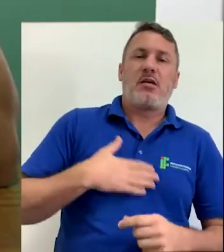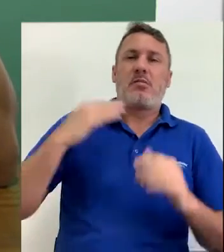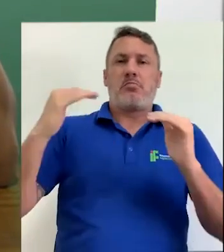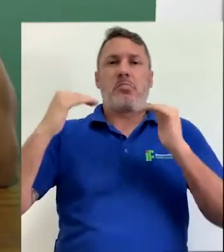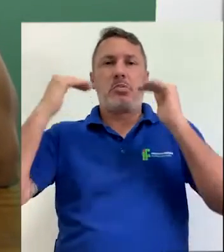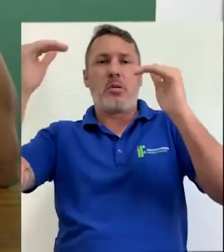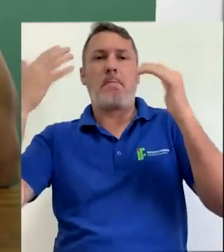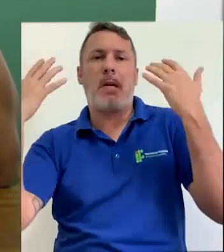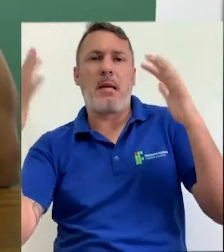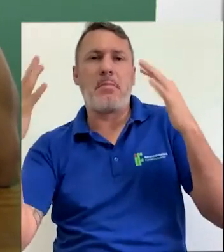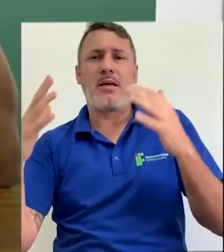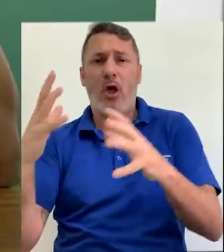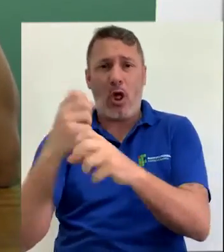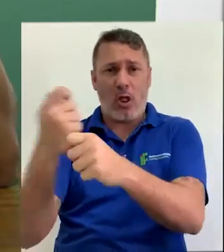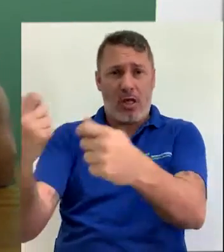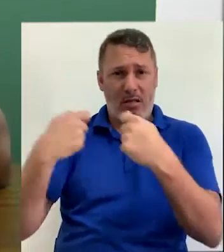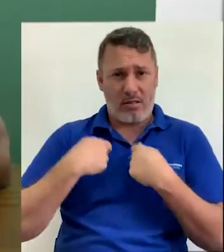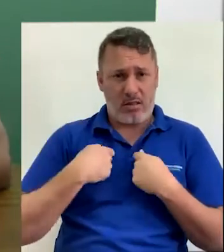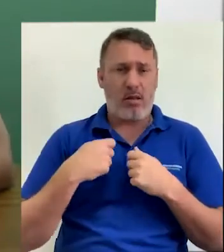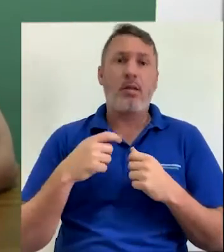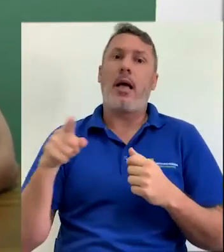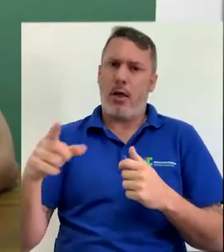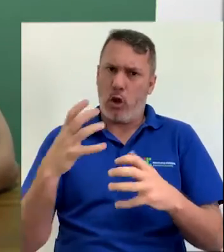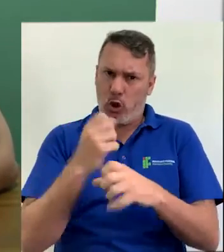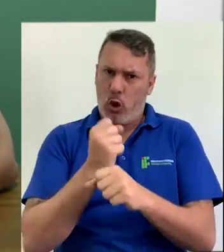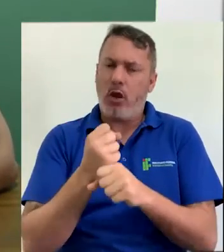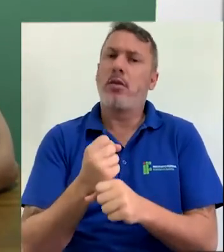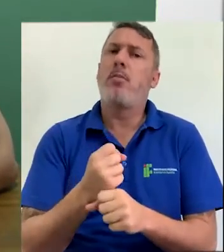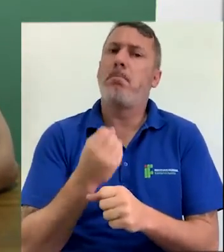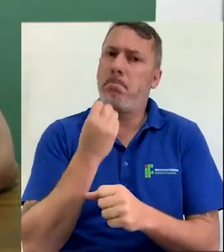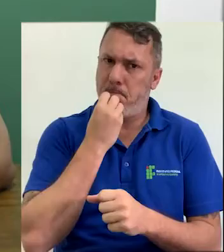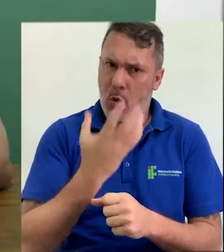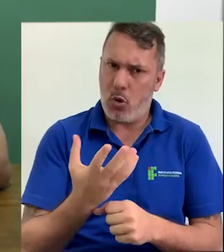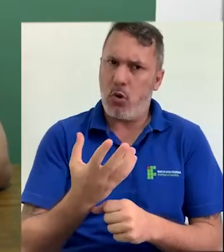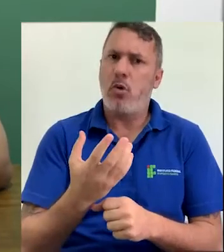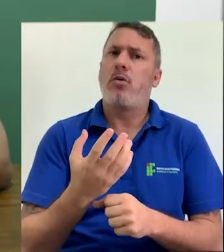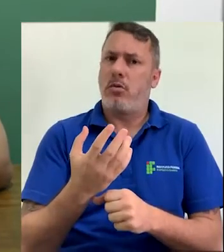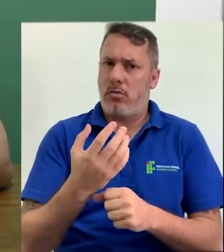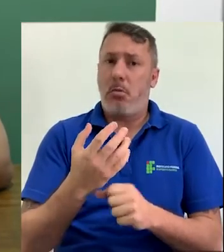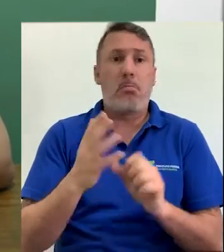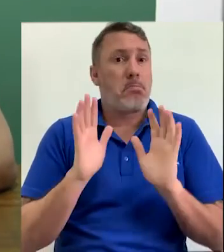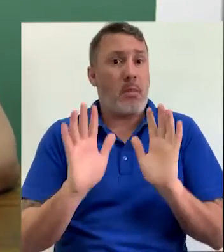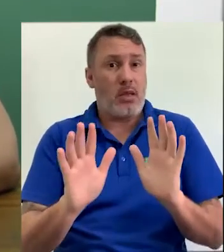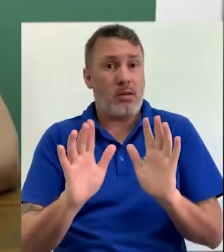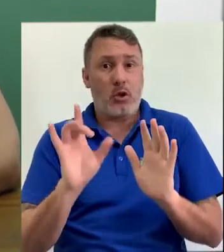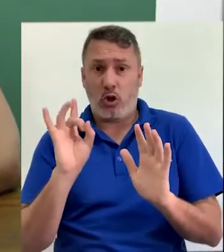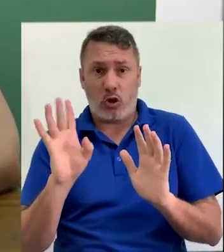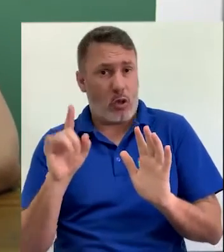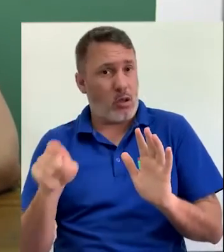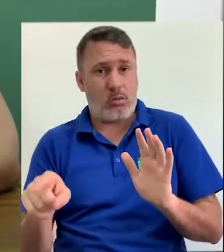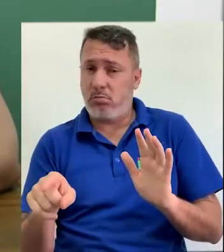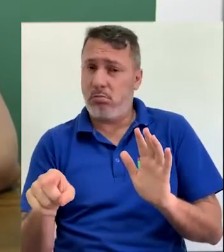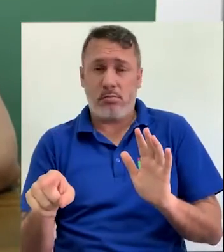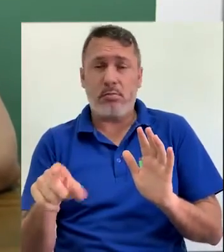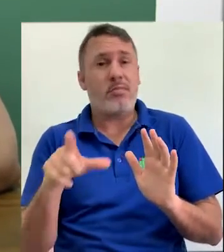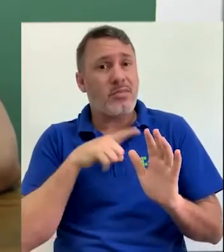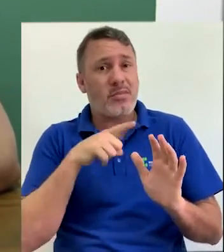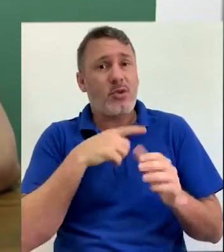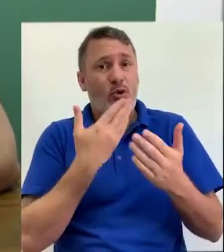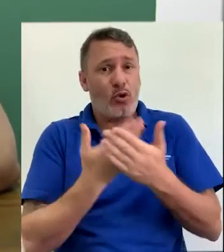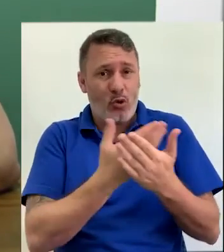eficiente, parabéns. Claro que isso é bom, mas também em todo momento da